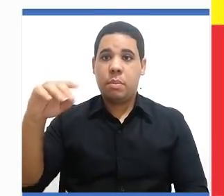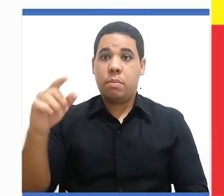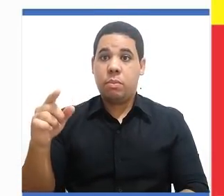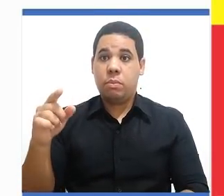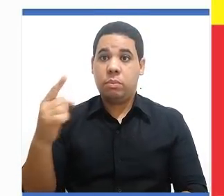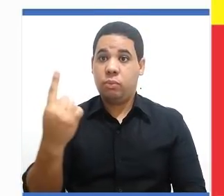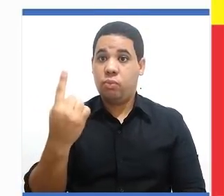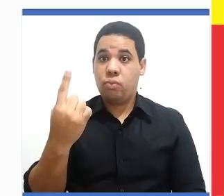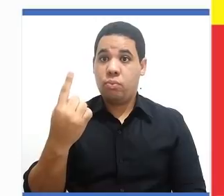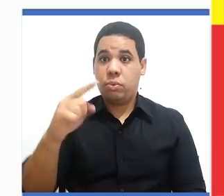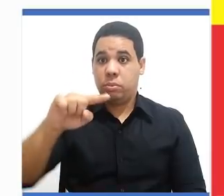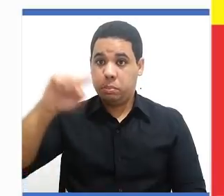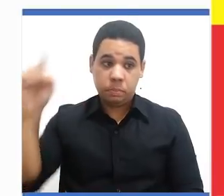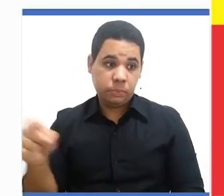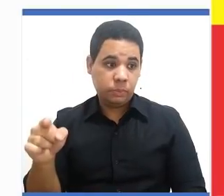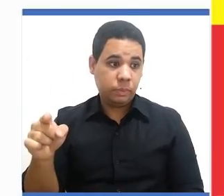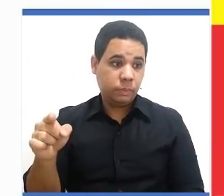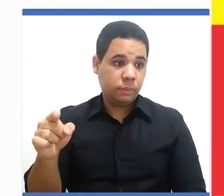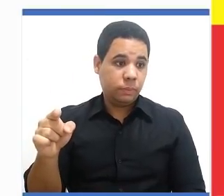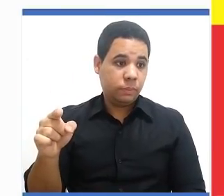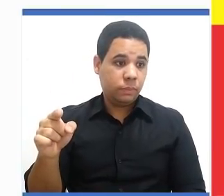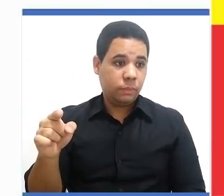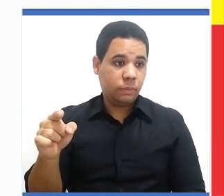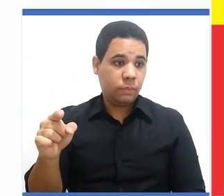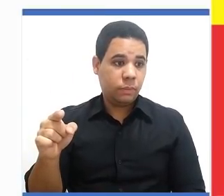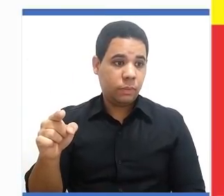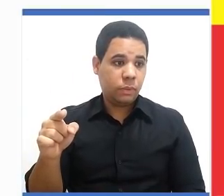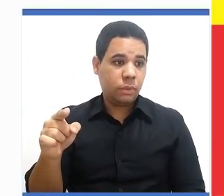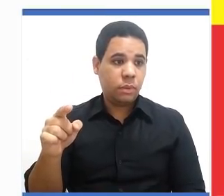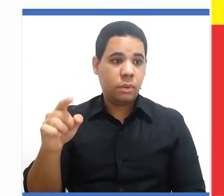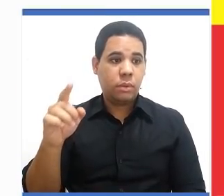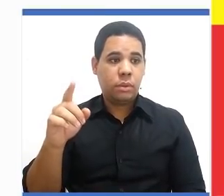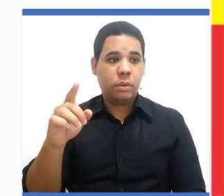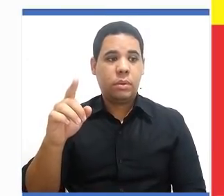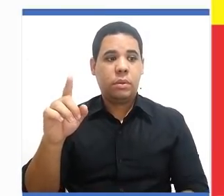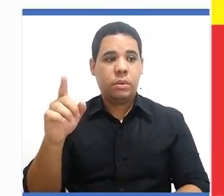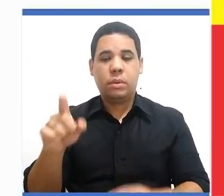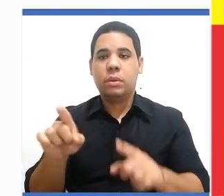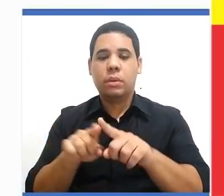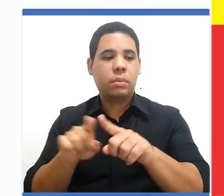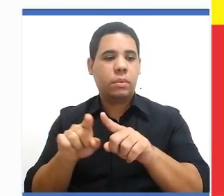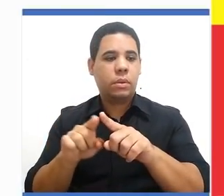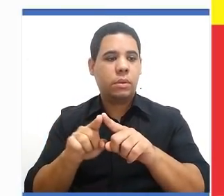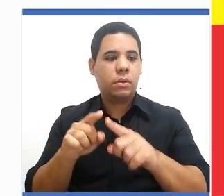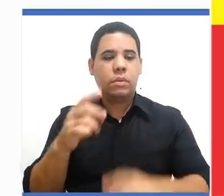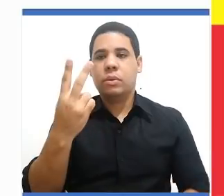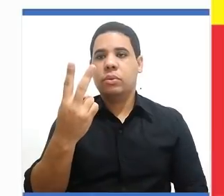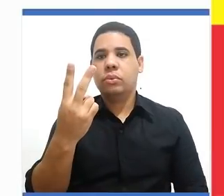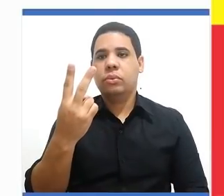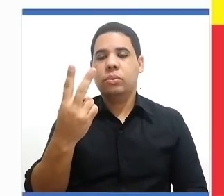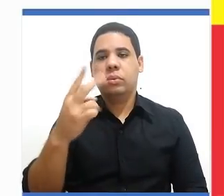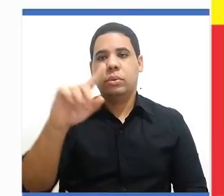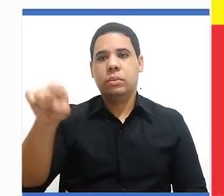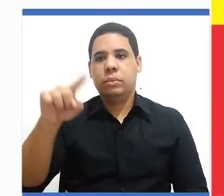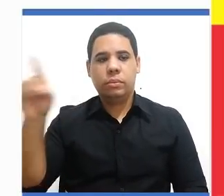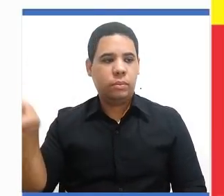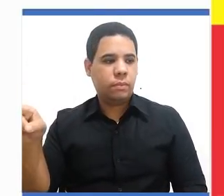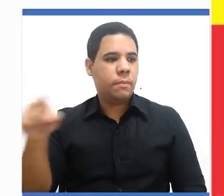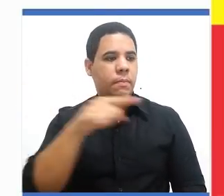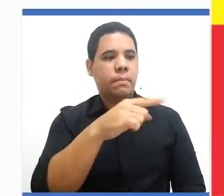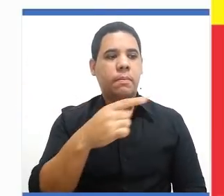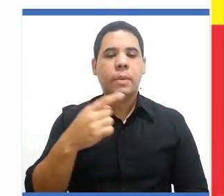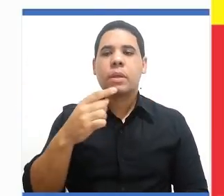passar para a casa do metro, mais um pulo. Quantos pulos foram dados? 2 pulos. Certo? Então, vem,